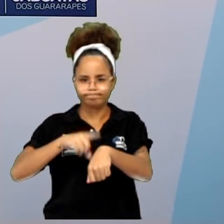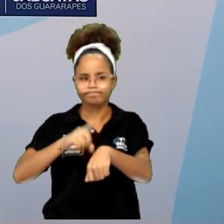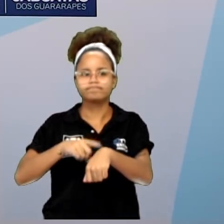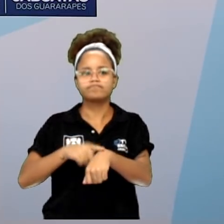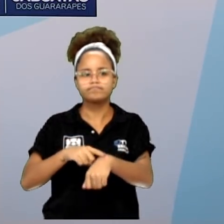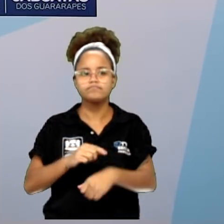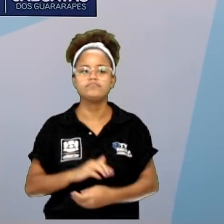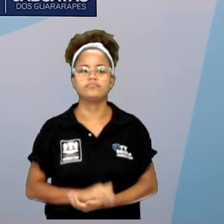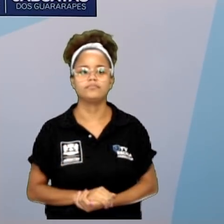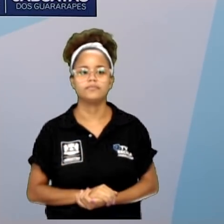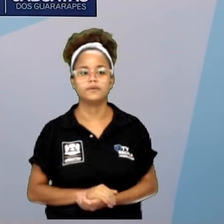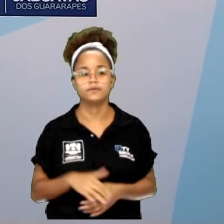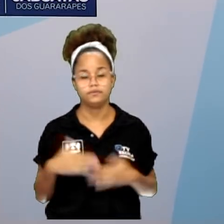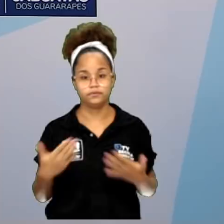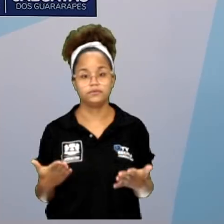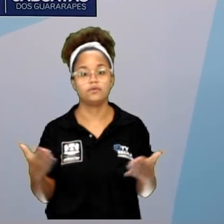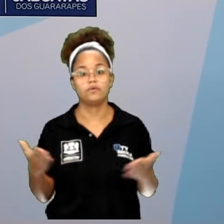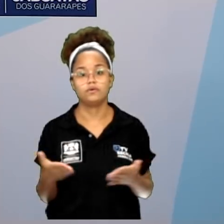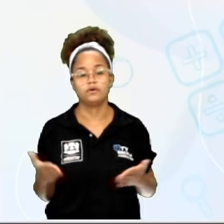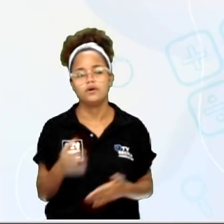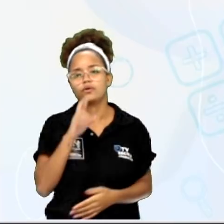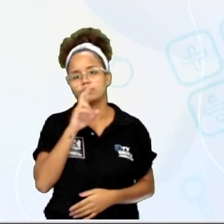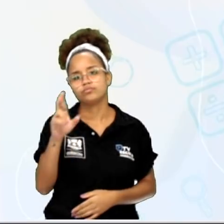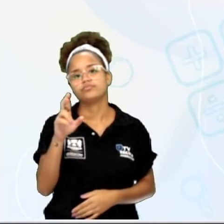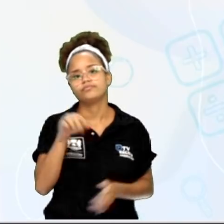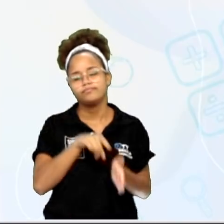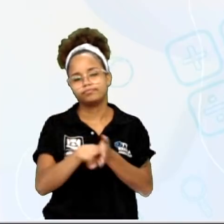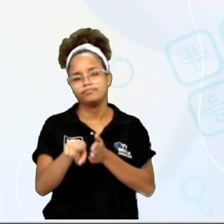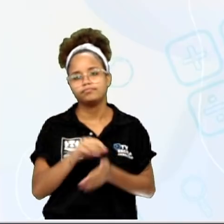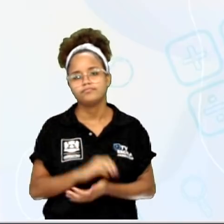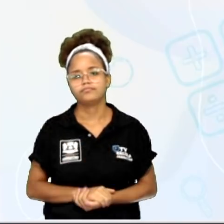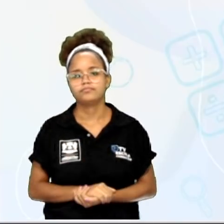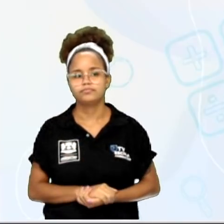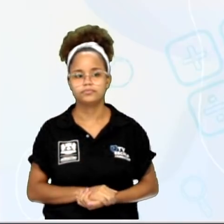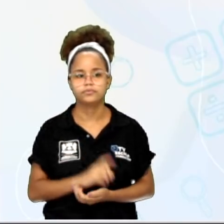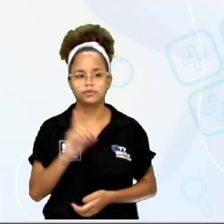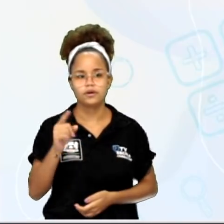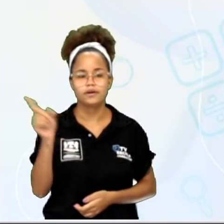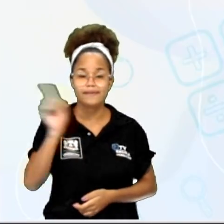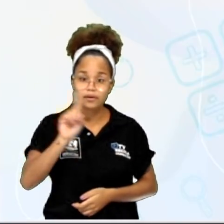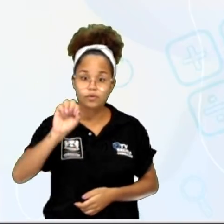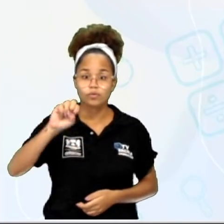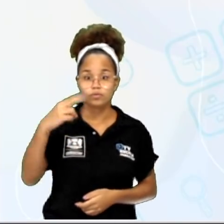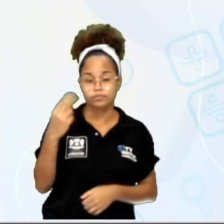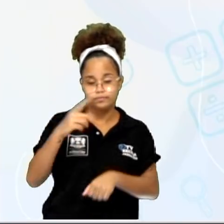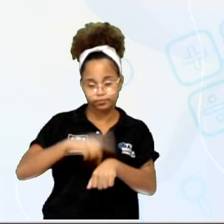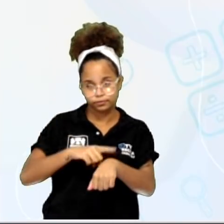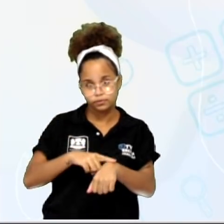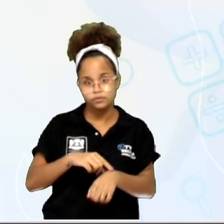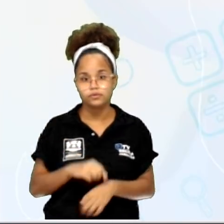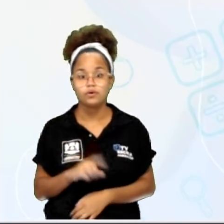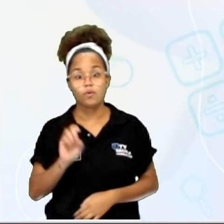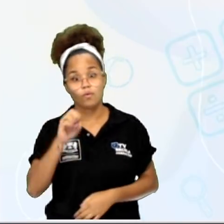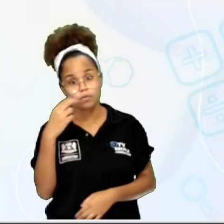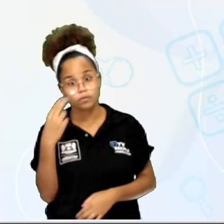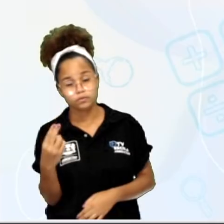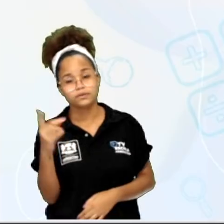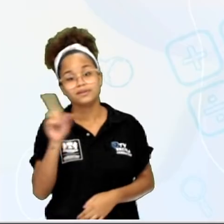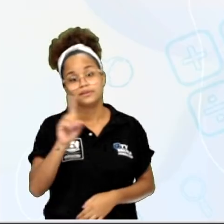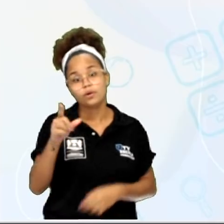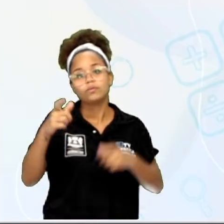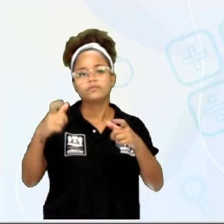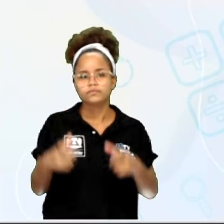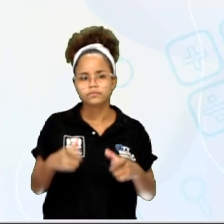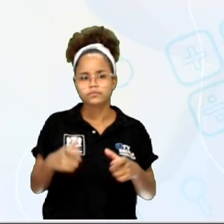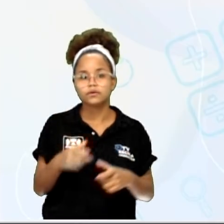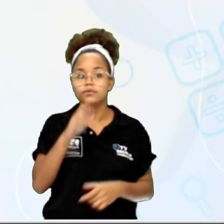Então aí a gente pode vir para cá agora, ó, e resolver a questão. Seria negação e tempo ou seria negação e lugar?